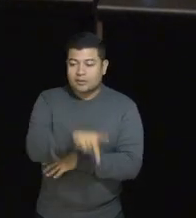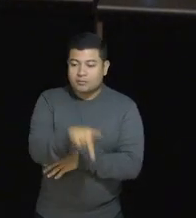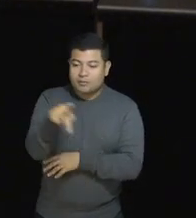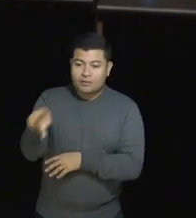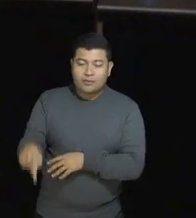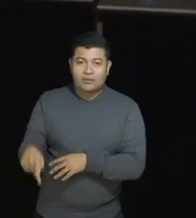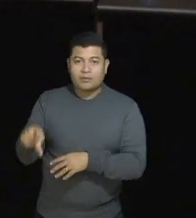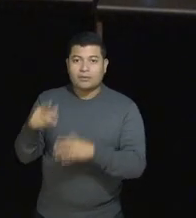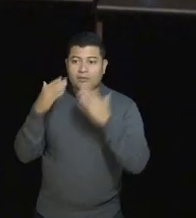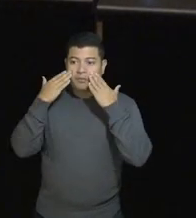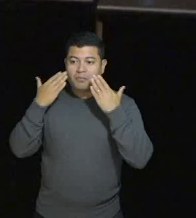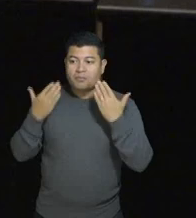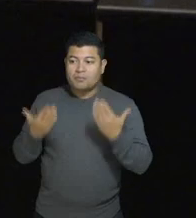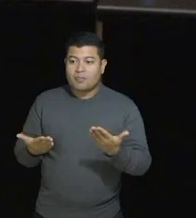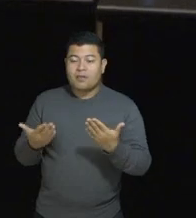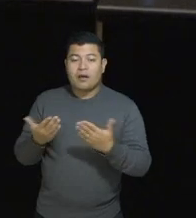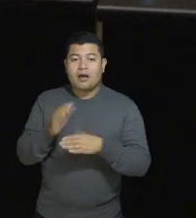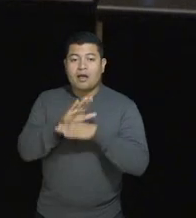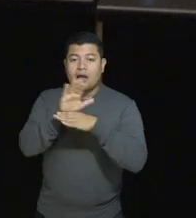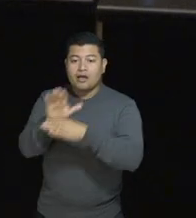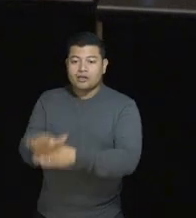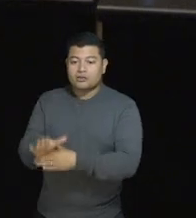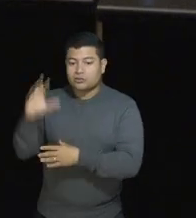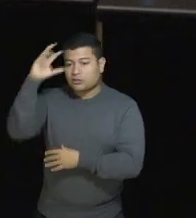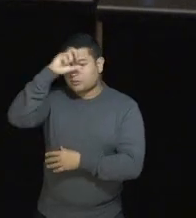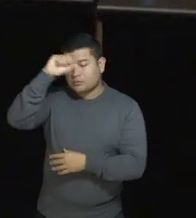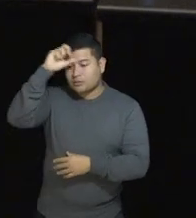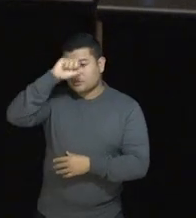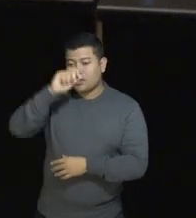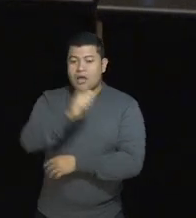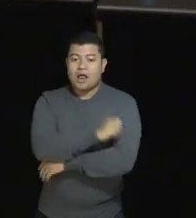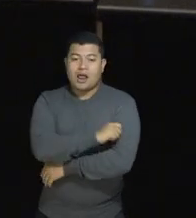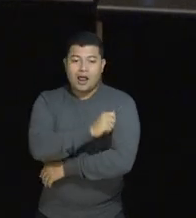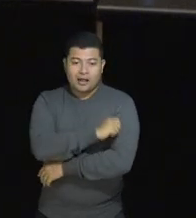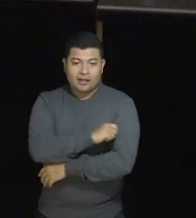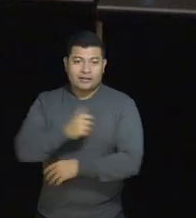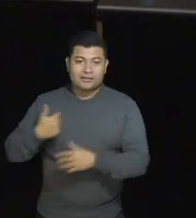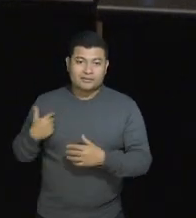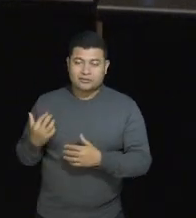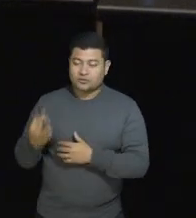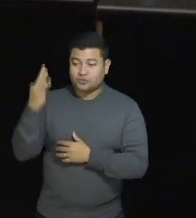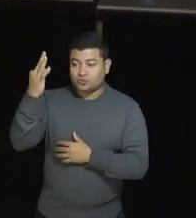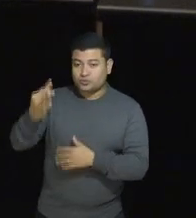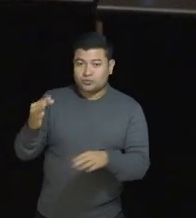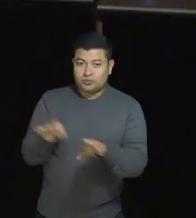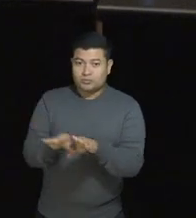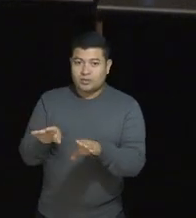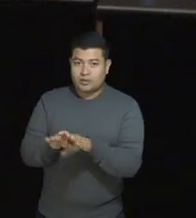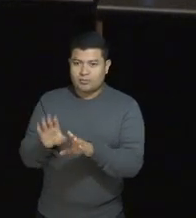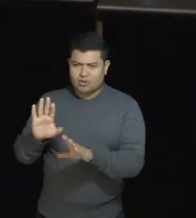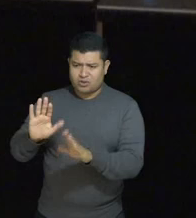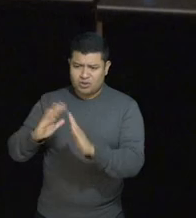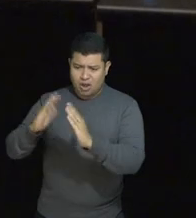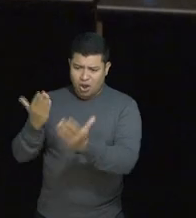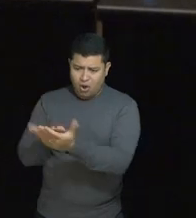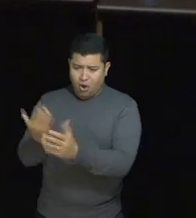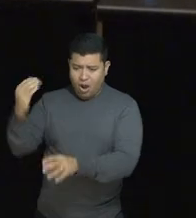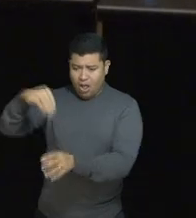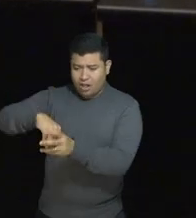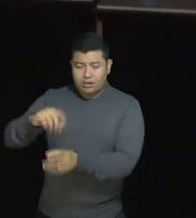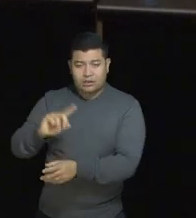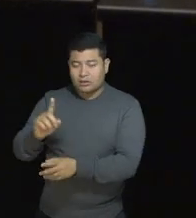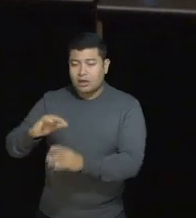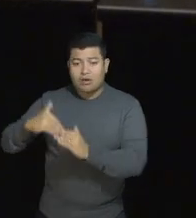na aprendizagem dos alunos, isso reflete no futuro deles, não só dentro de escola, como fora da escola, como na